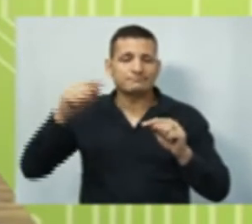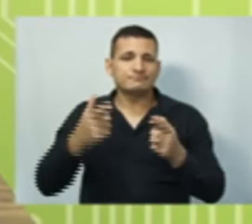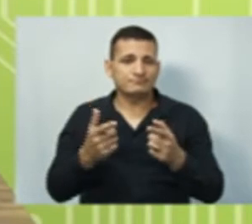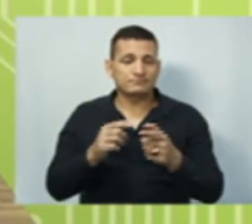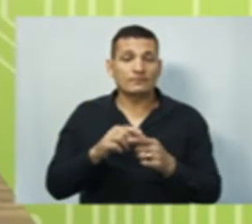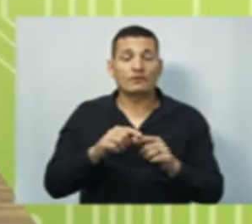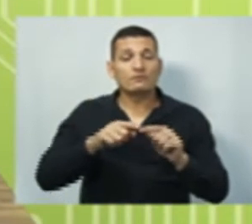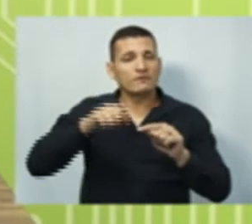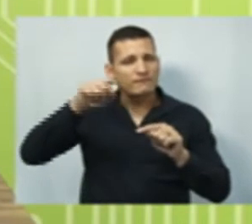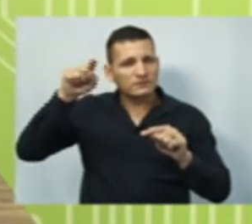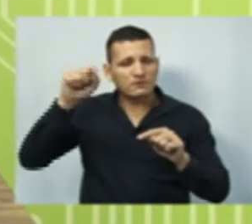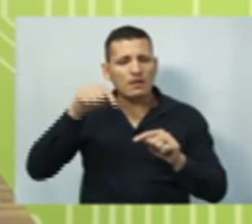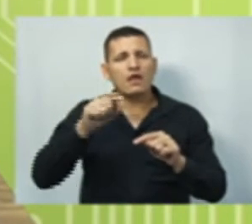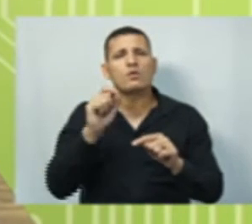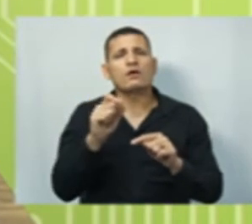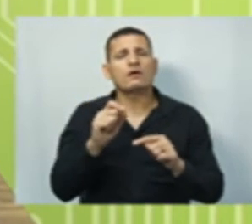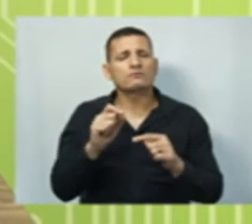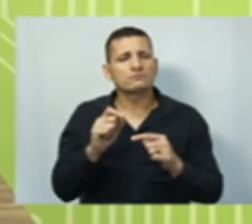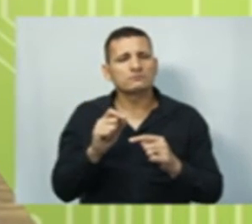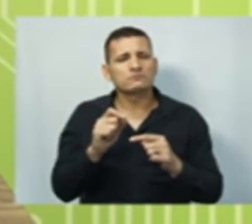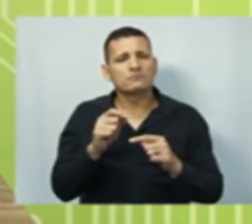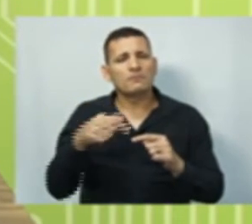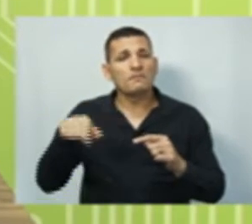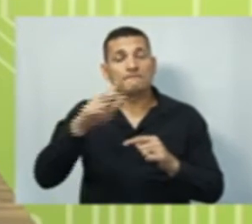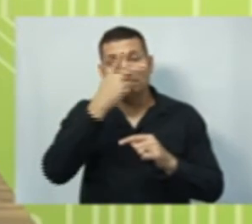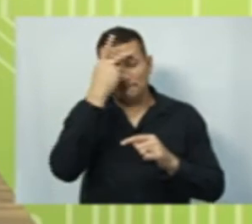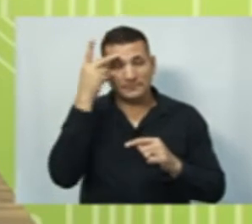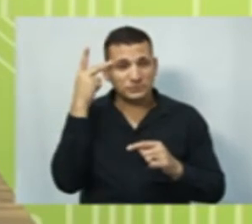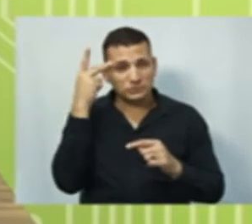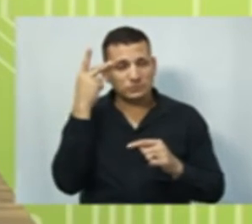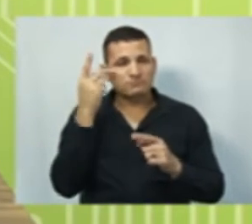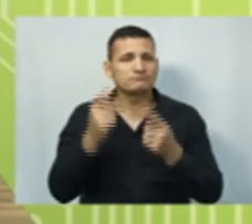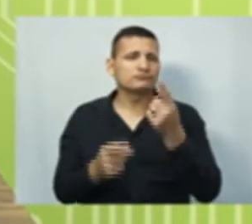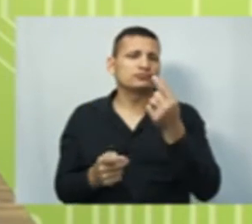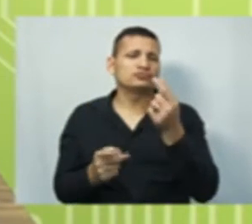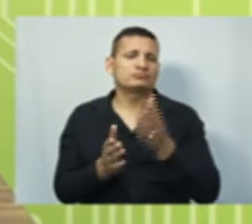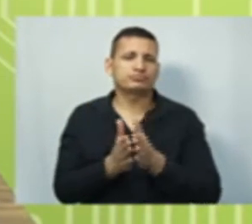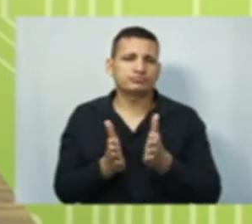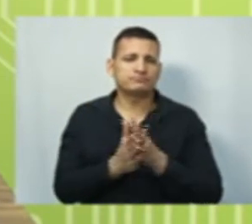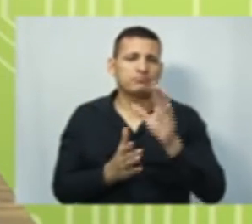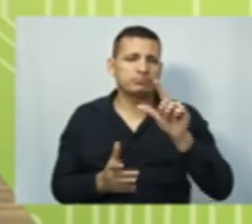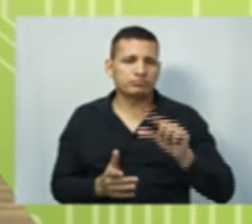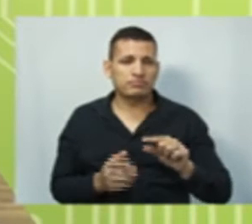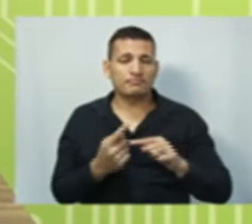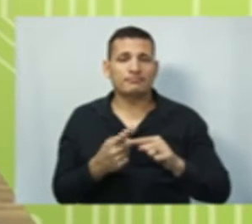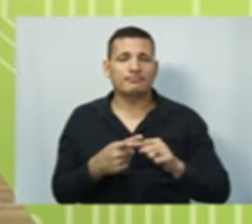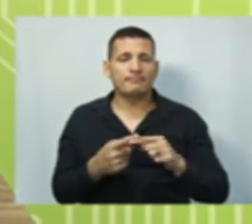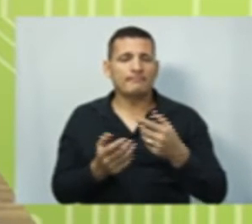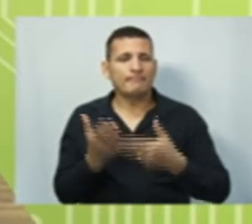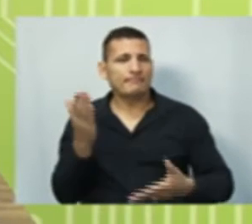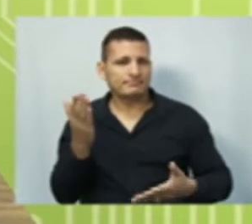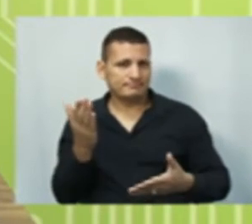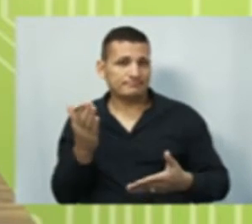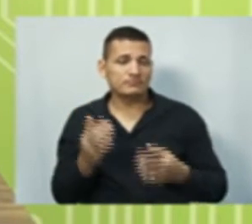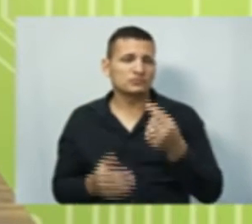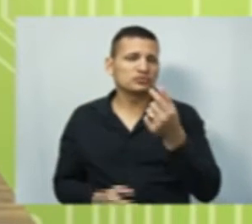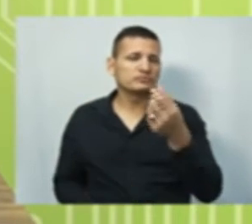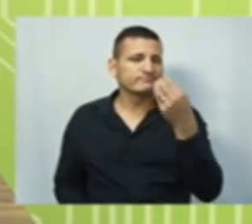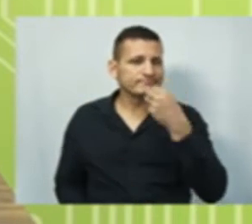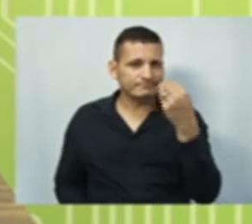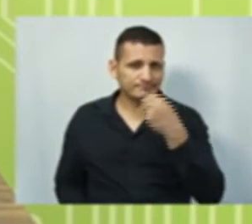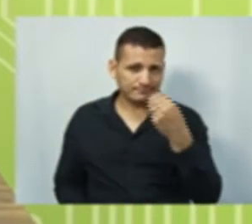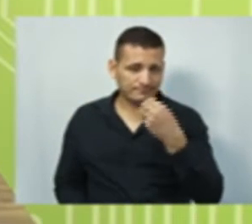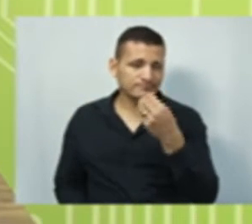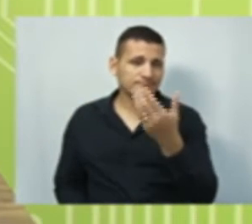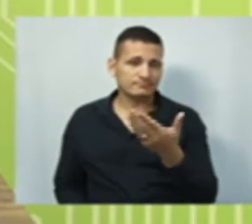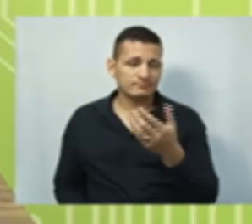é o empobrecimento das pessoas porque ela é a perda do poder de compra do dinheiro. O dinheiro fica mais fraco, ele